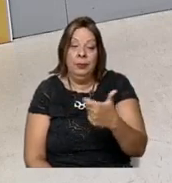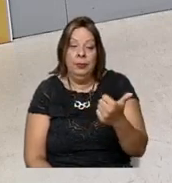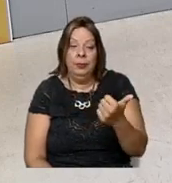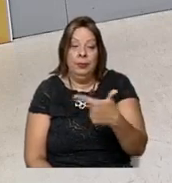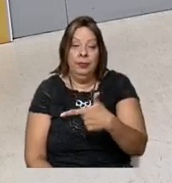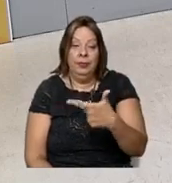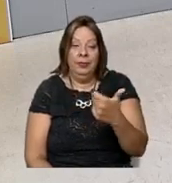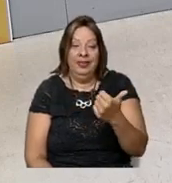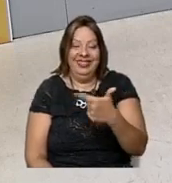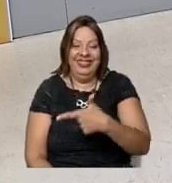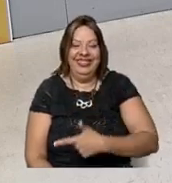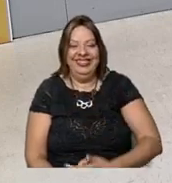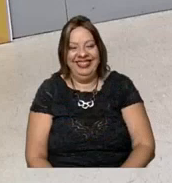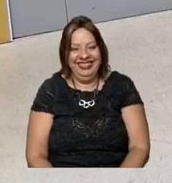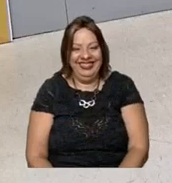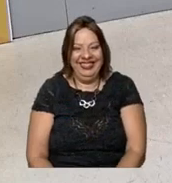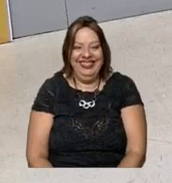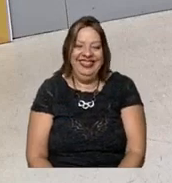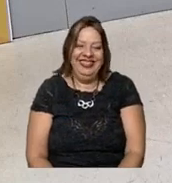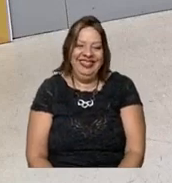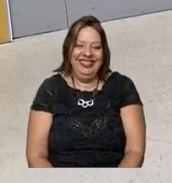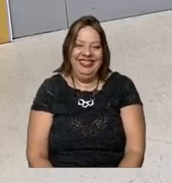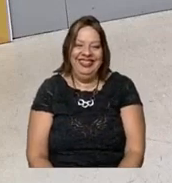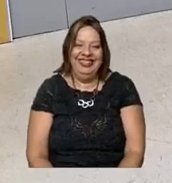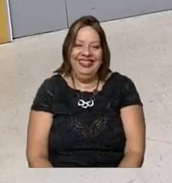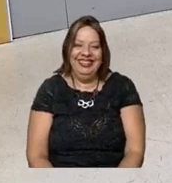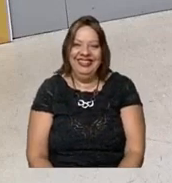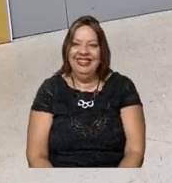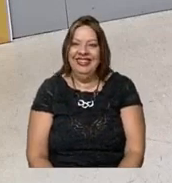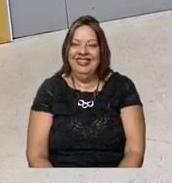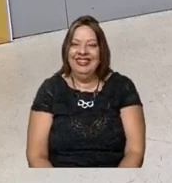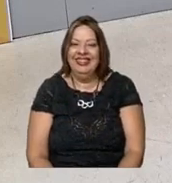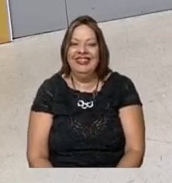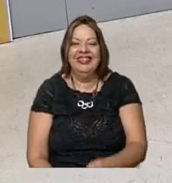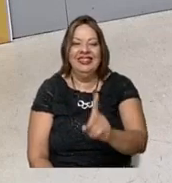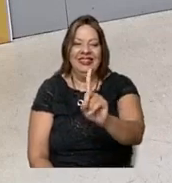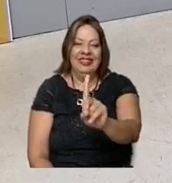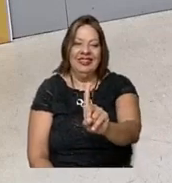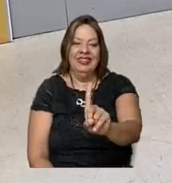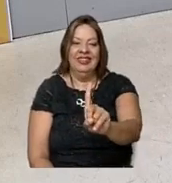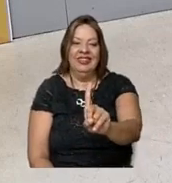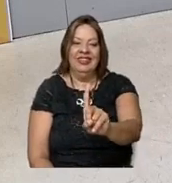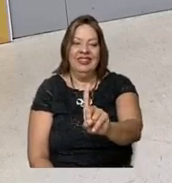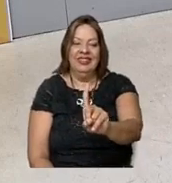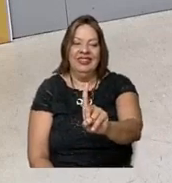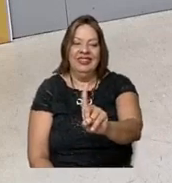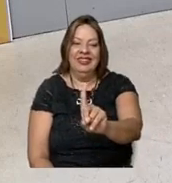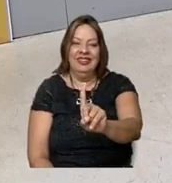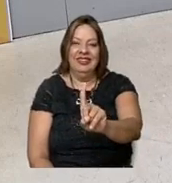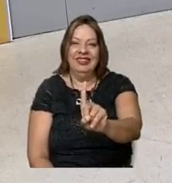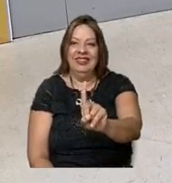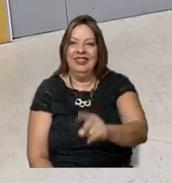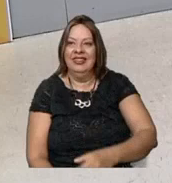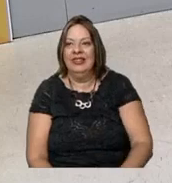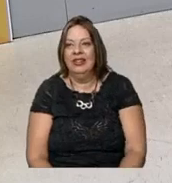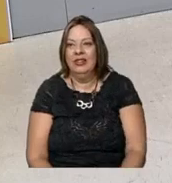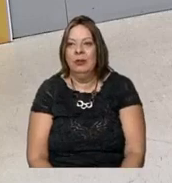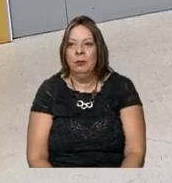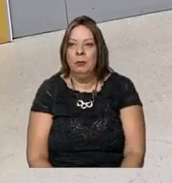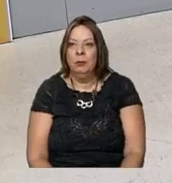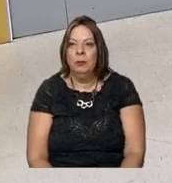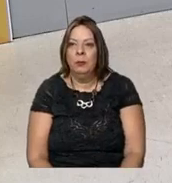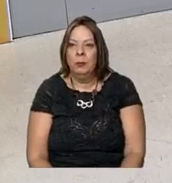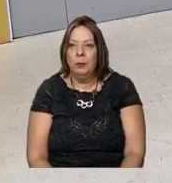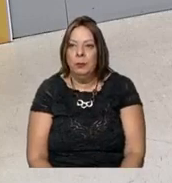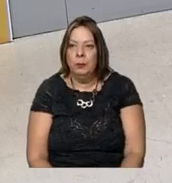12. 12, marco 12, então marca a bolinha de número 1, 1,